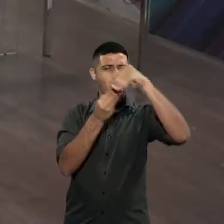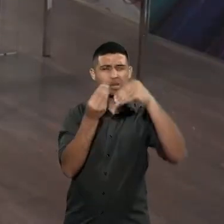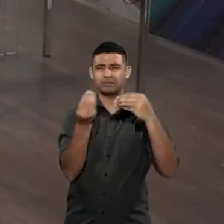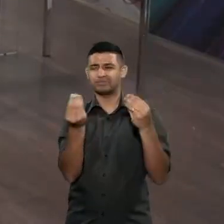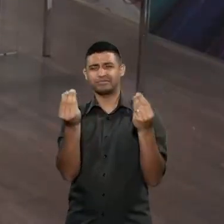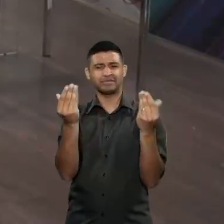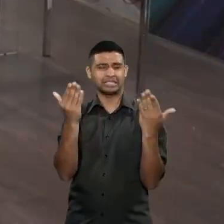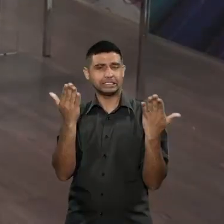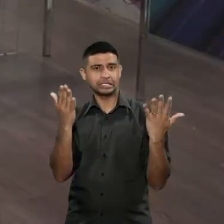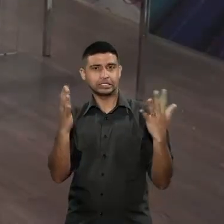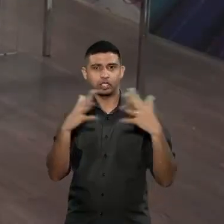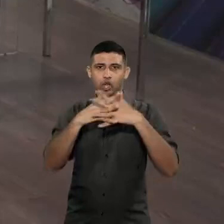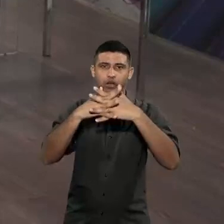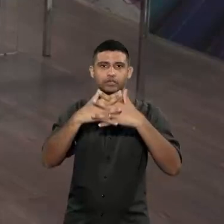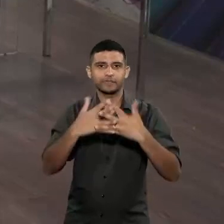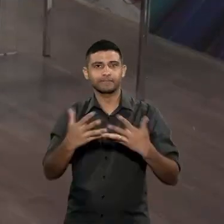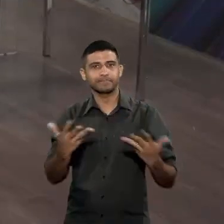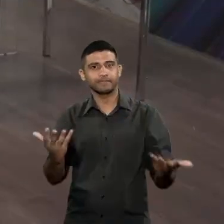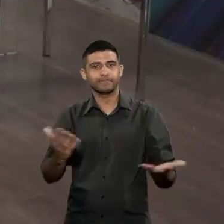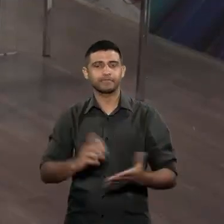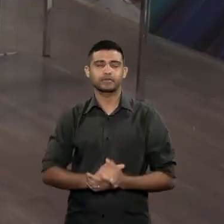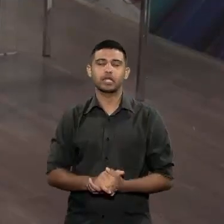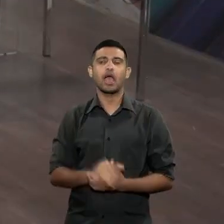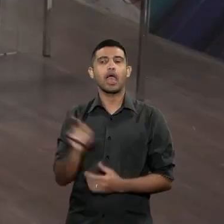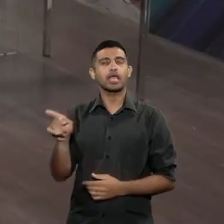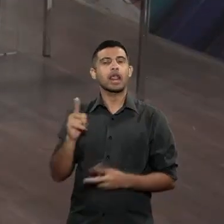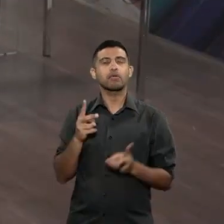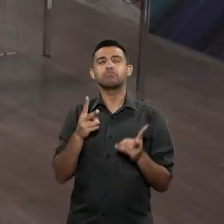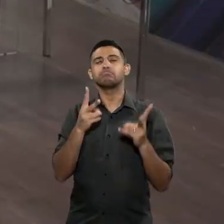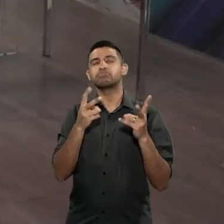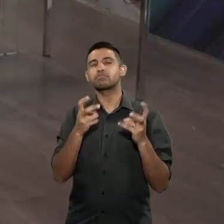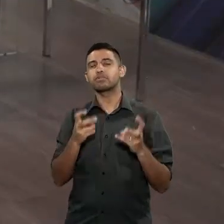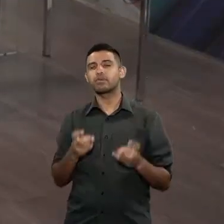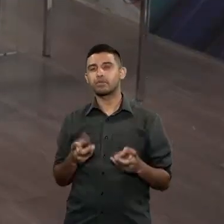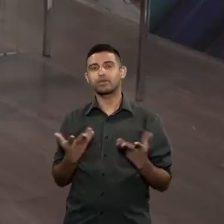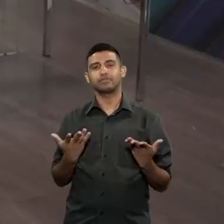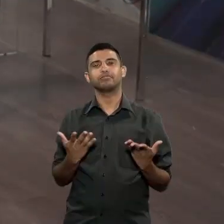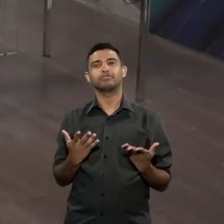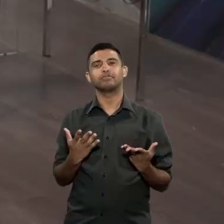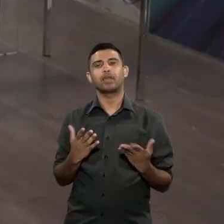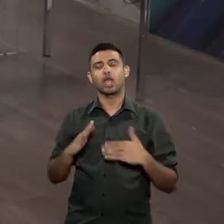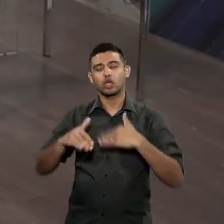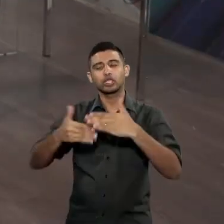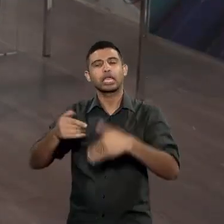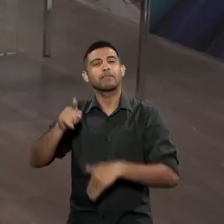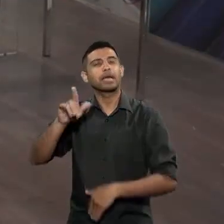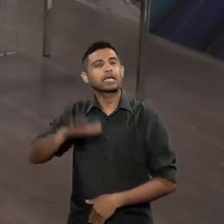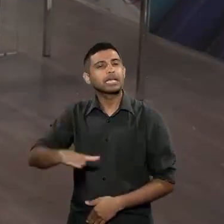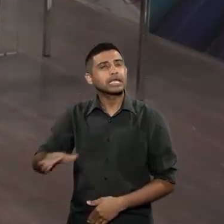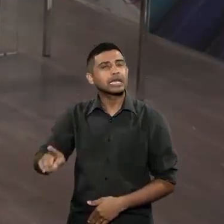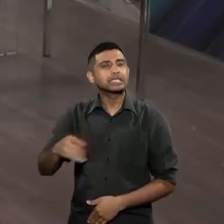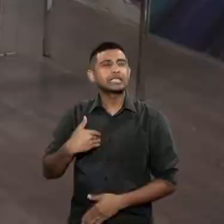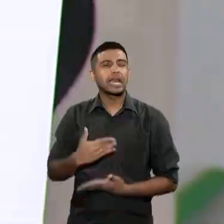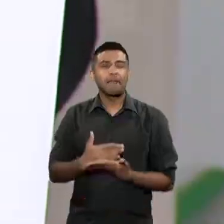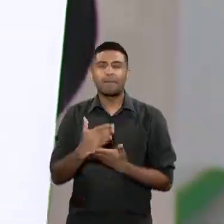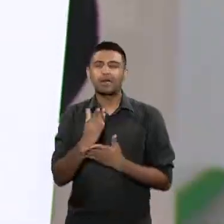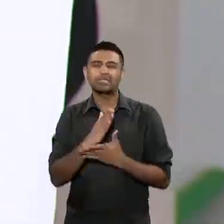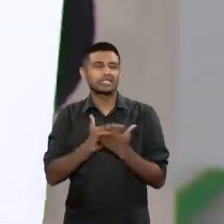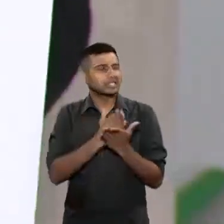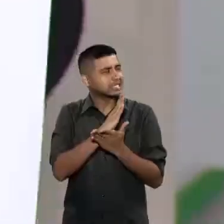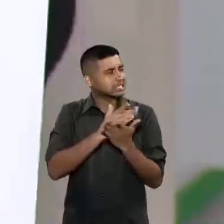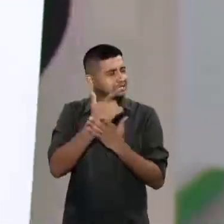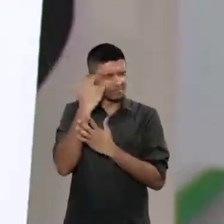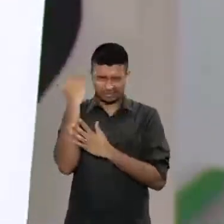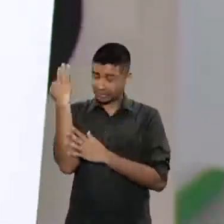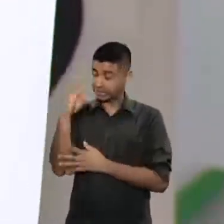a frase de baixo. Entendi, né? Então, entendi. Assim, ela vai percebendo, aí a criança em algum momento começa a relatar que está